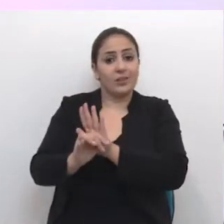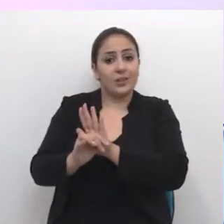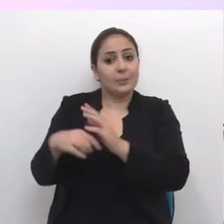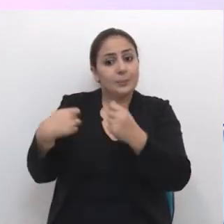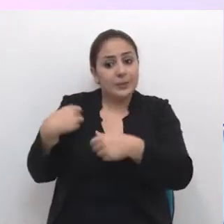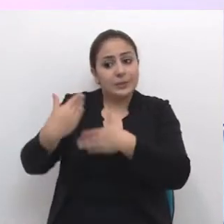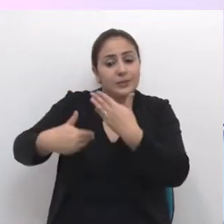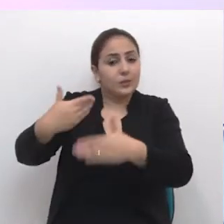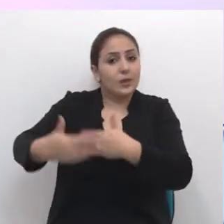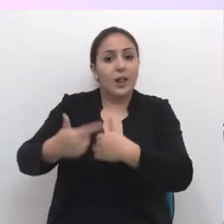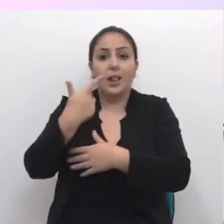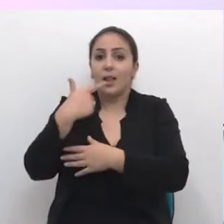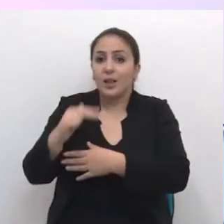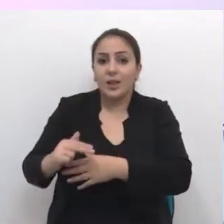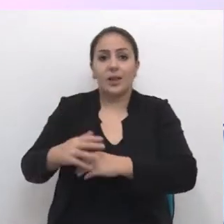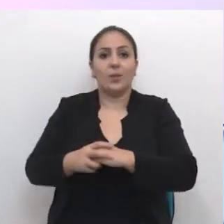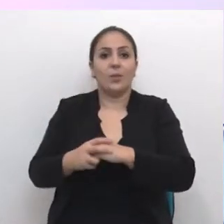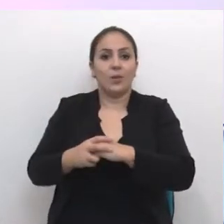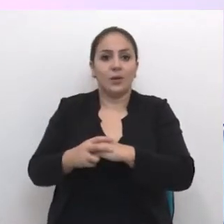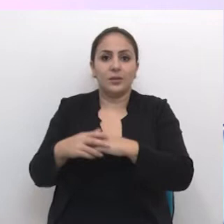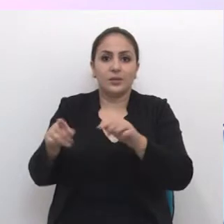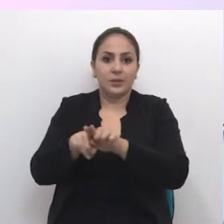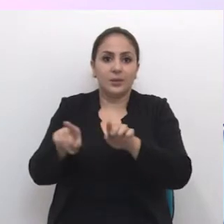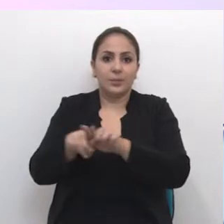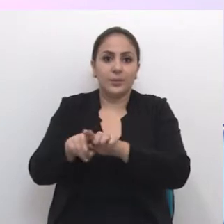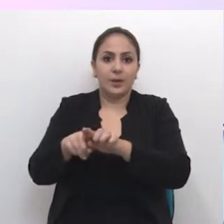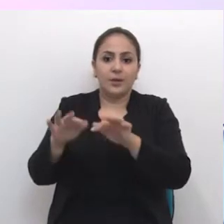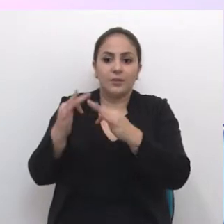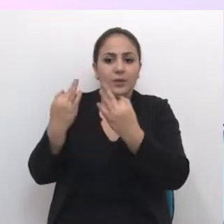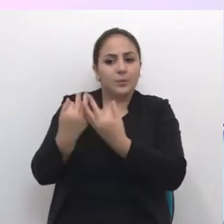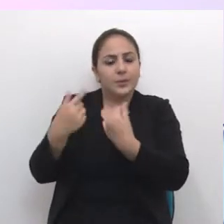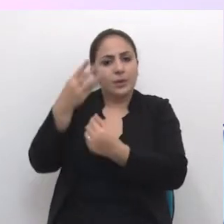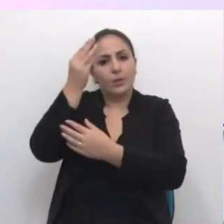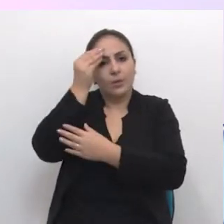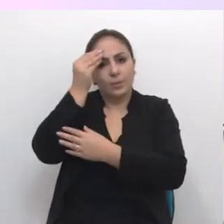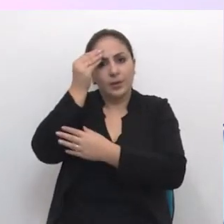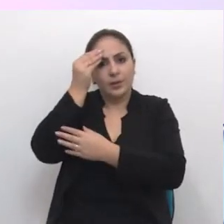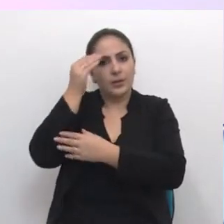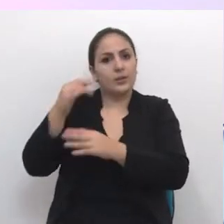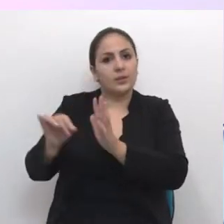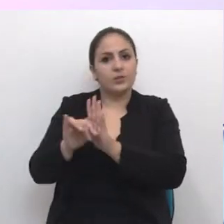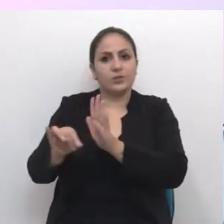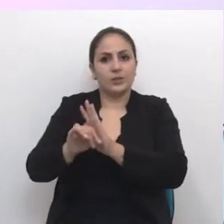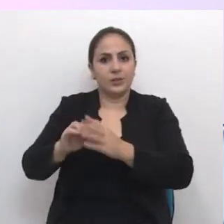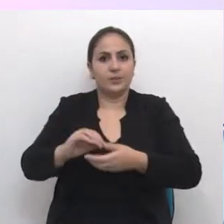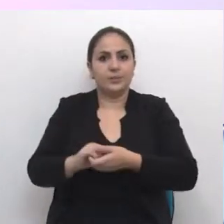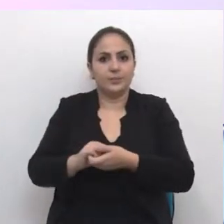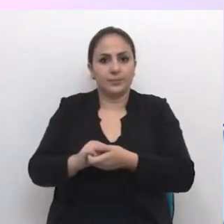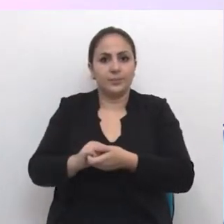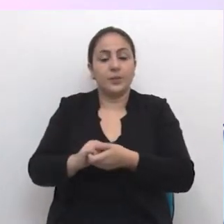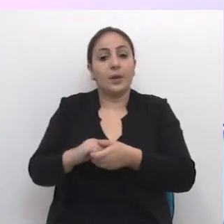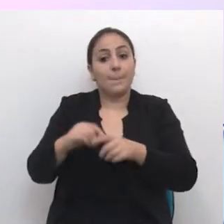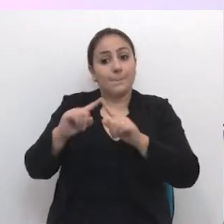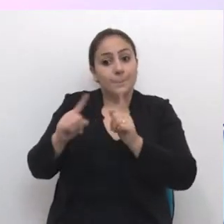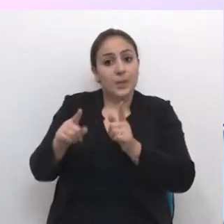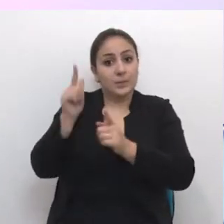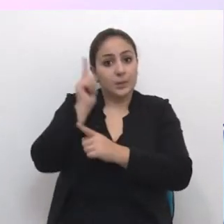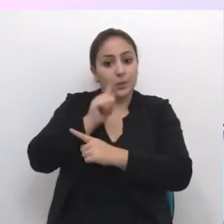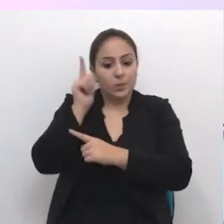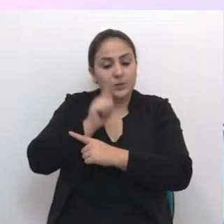ela vai ter que desenvolver uma língua, essa família vai ter de ter compreensão dessa identidade. Então, mas para que